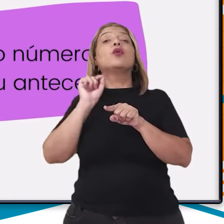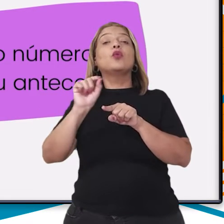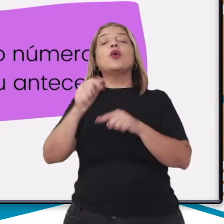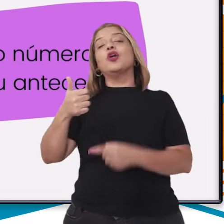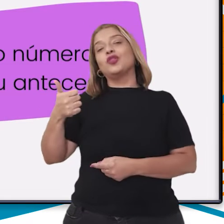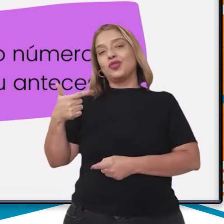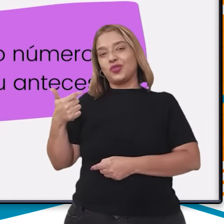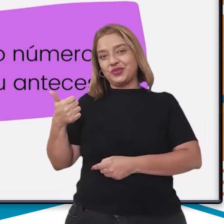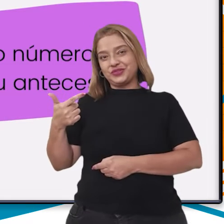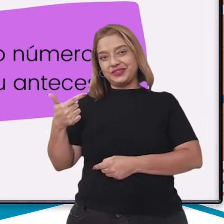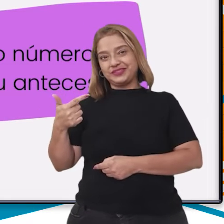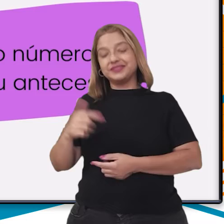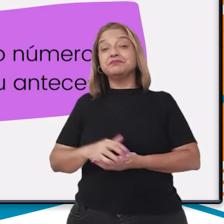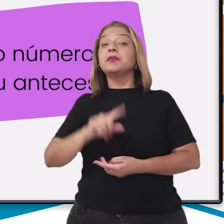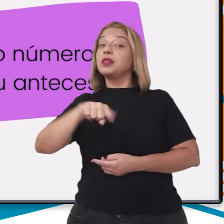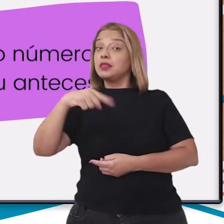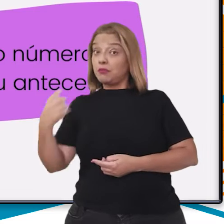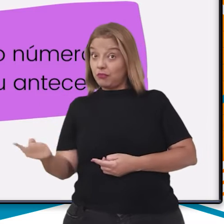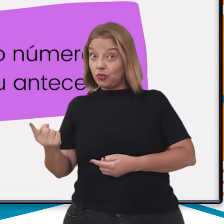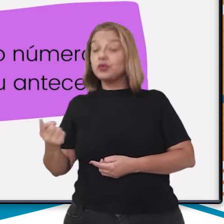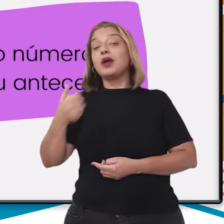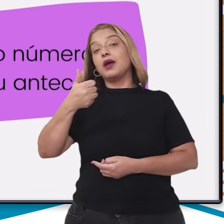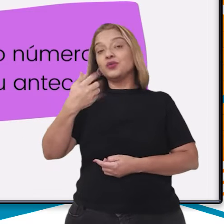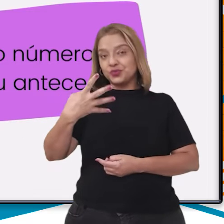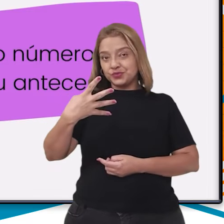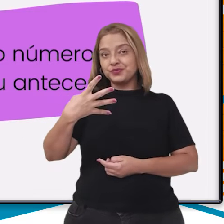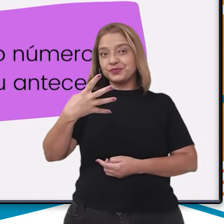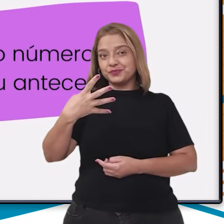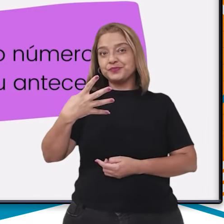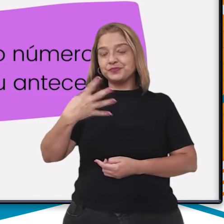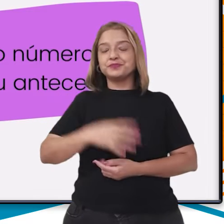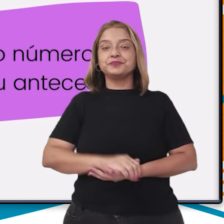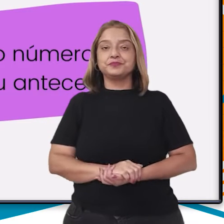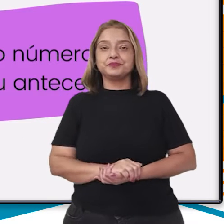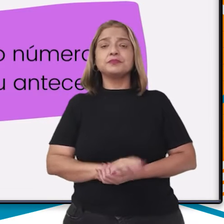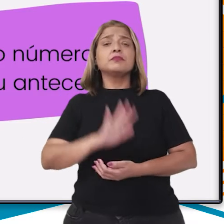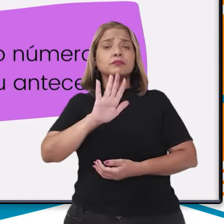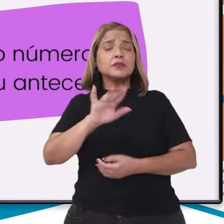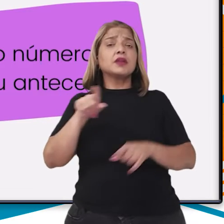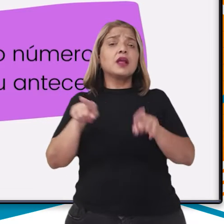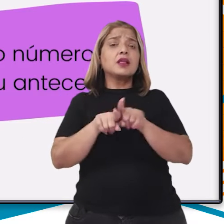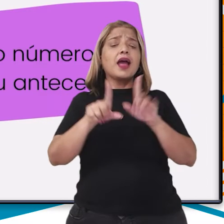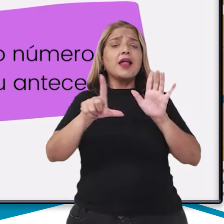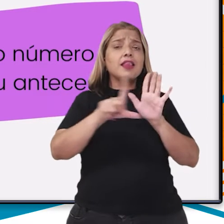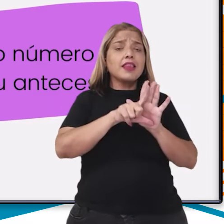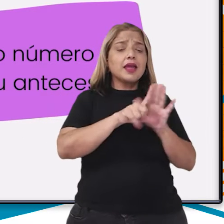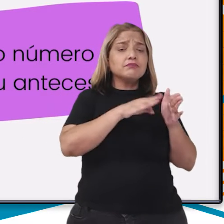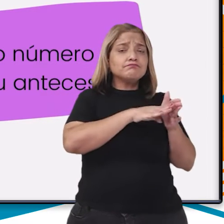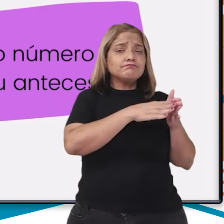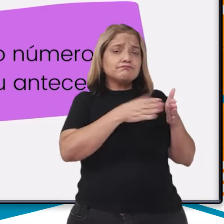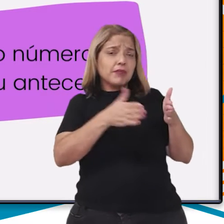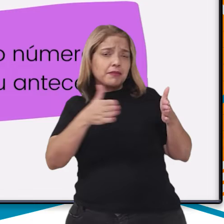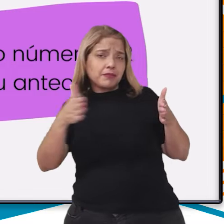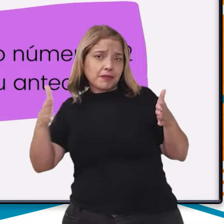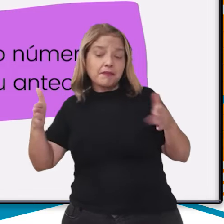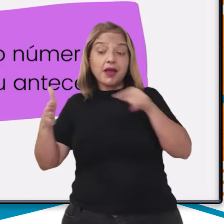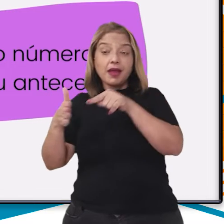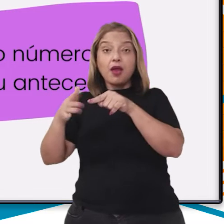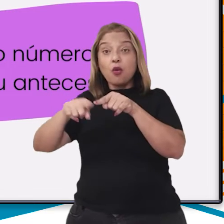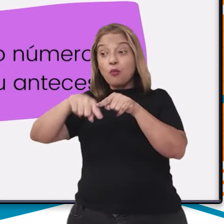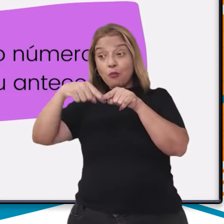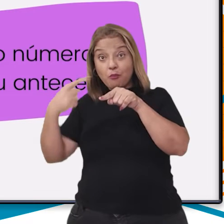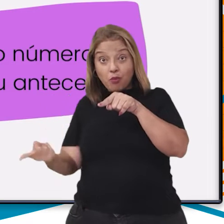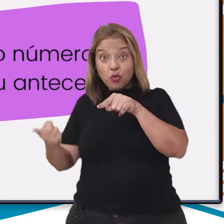é 12 e depois 14. A lei de ocorrência indica que